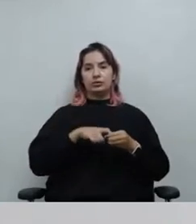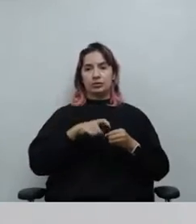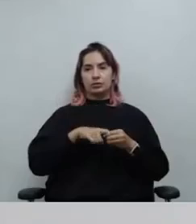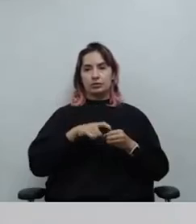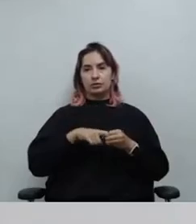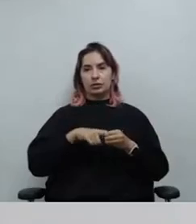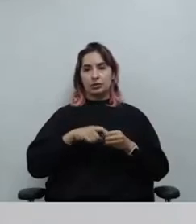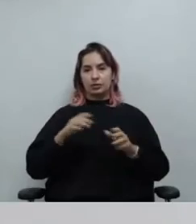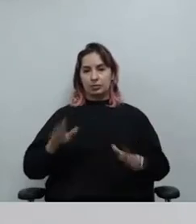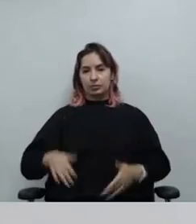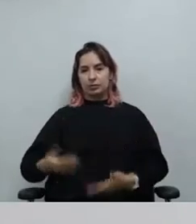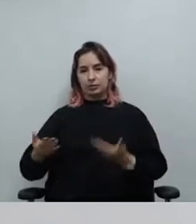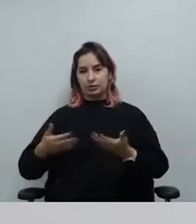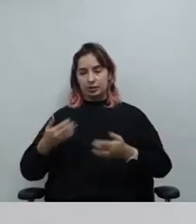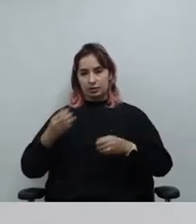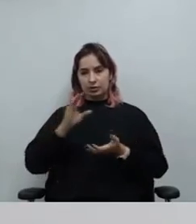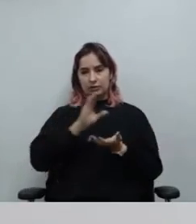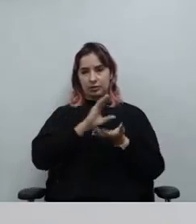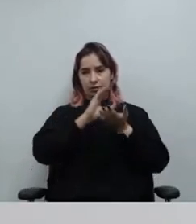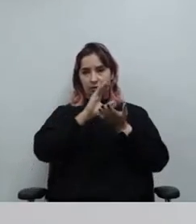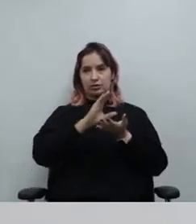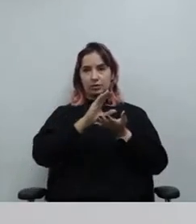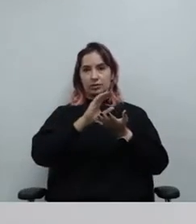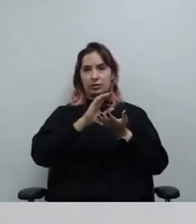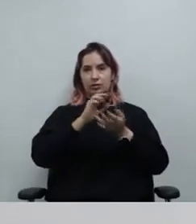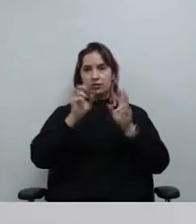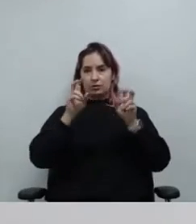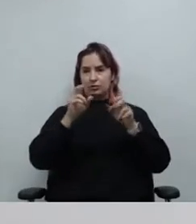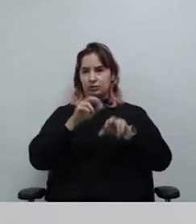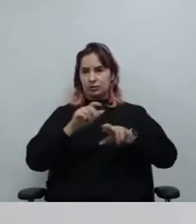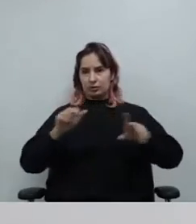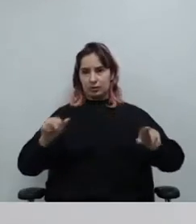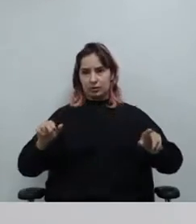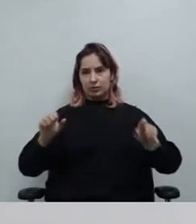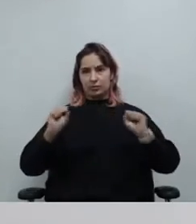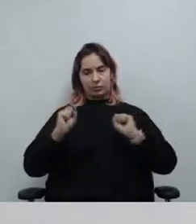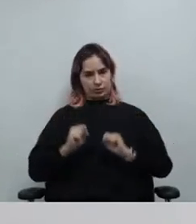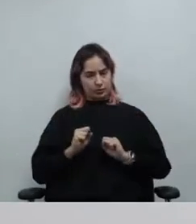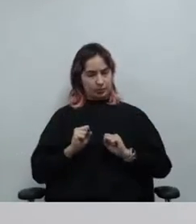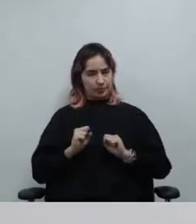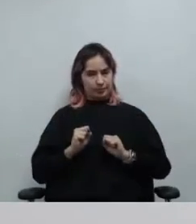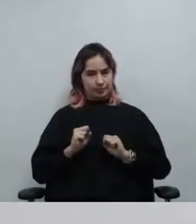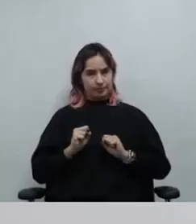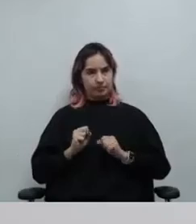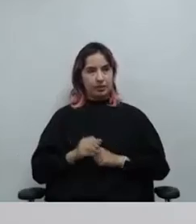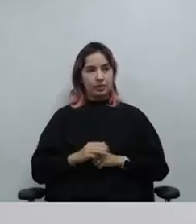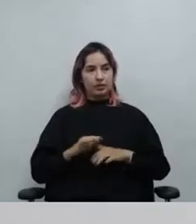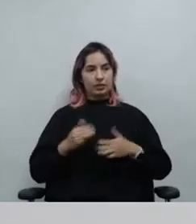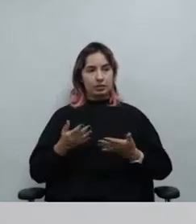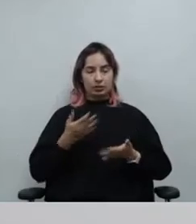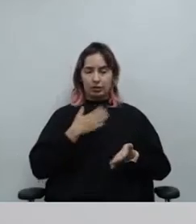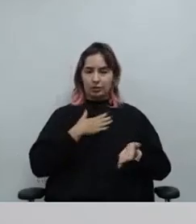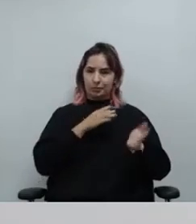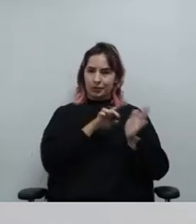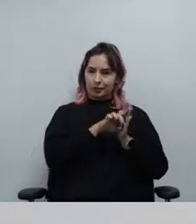as manifestações de conselheiras e conselheiros sobre assuntos diversos. Pode ser? Então, eu consulto.